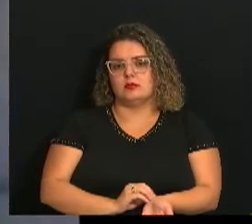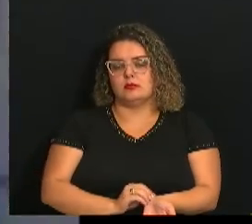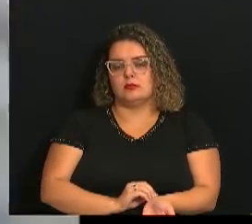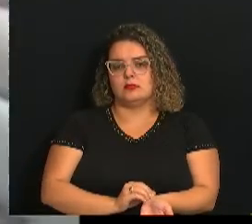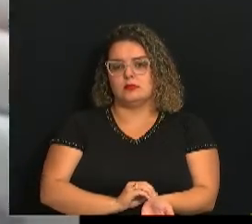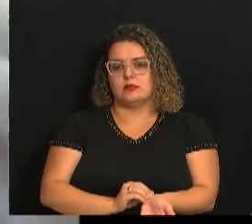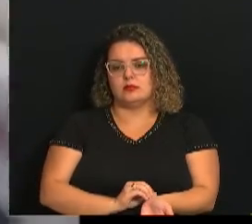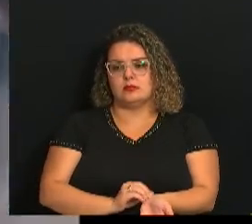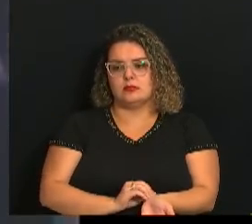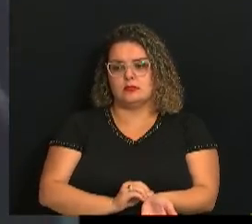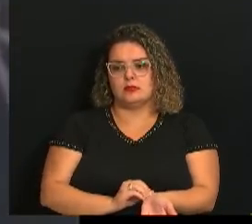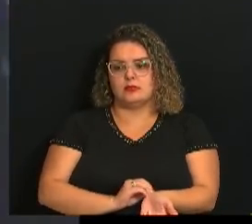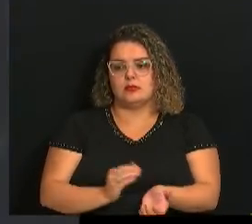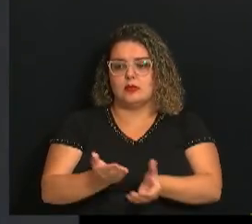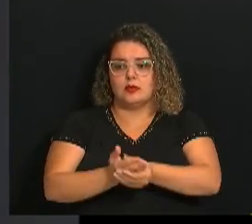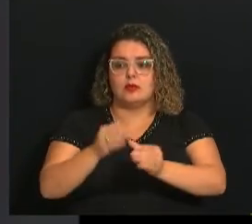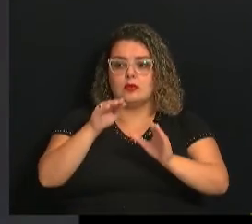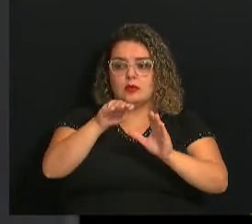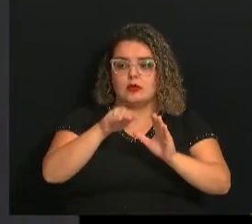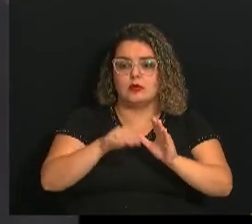arquivo é importante.